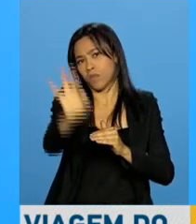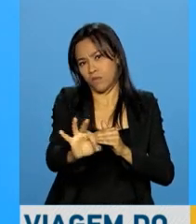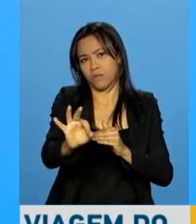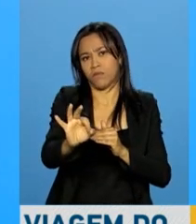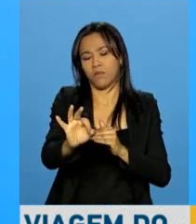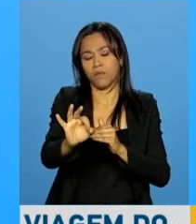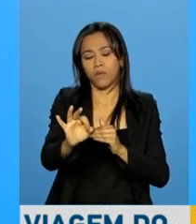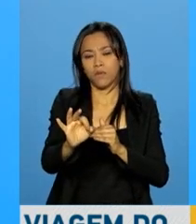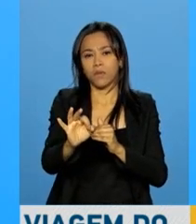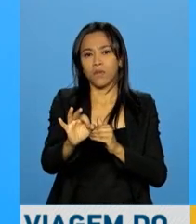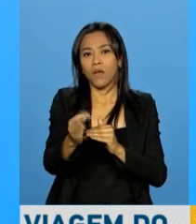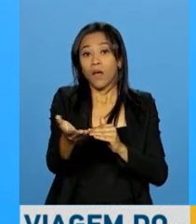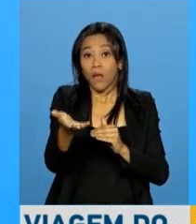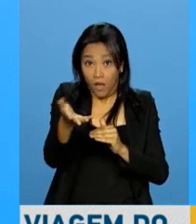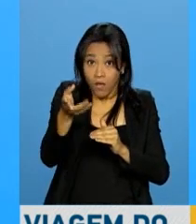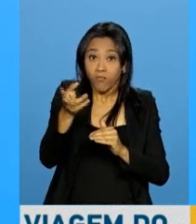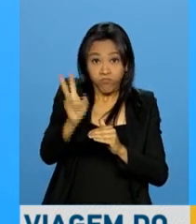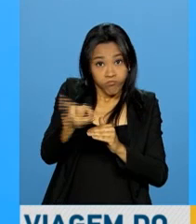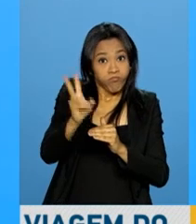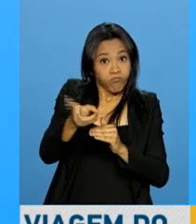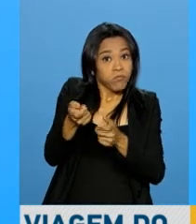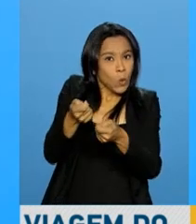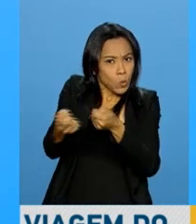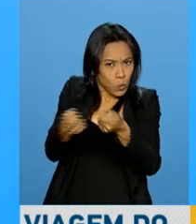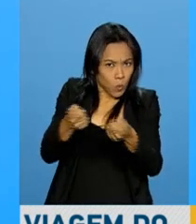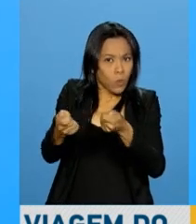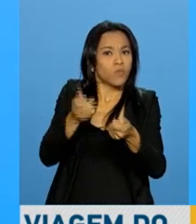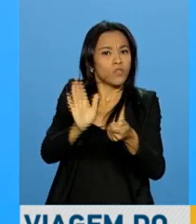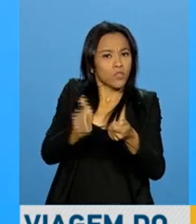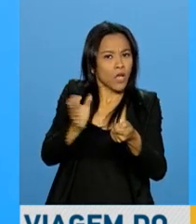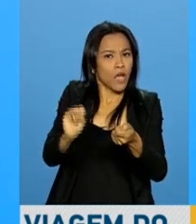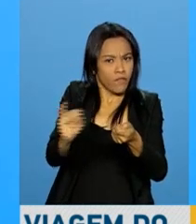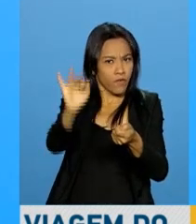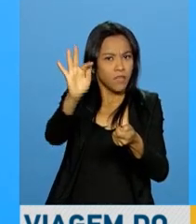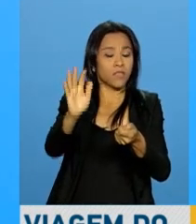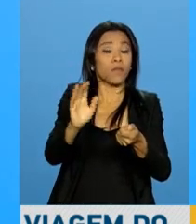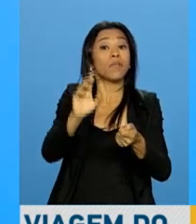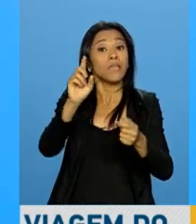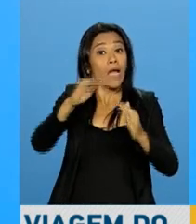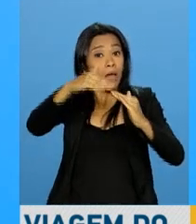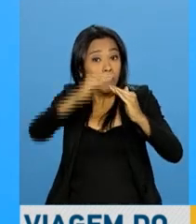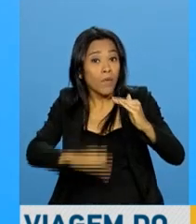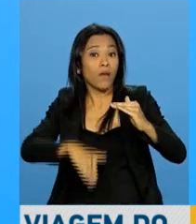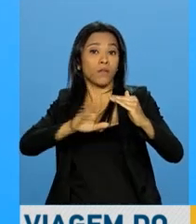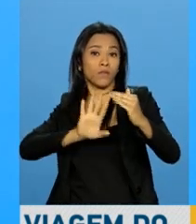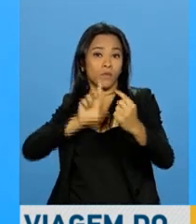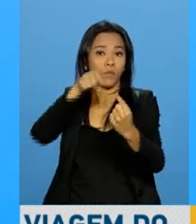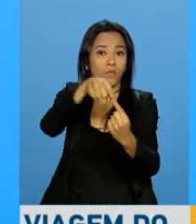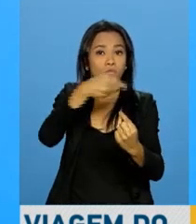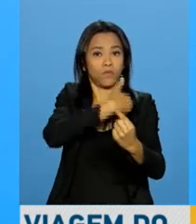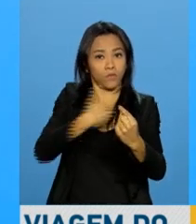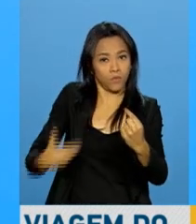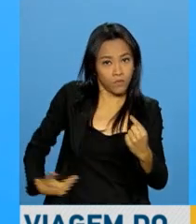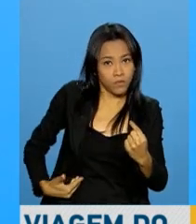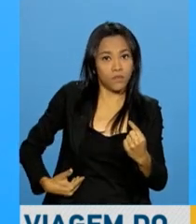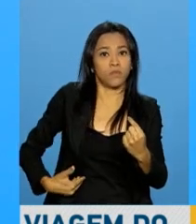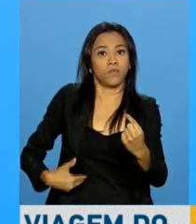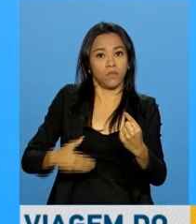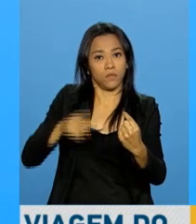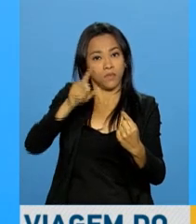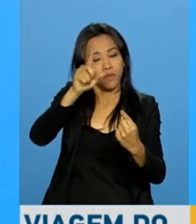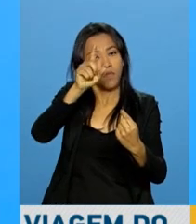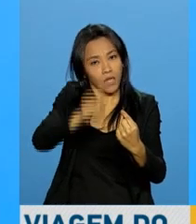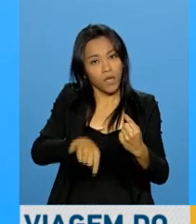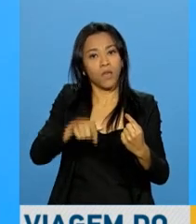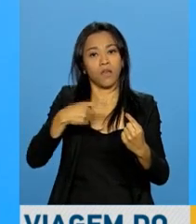está novamente sob controle e abaixo do centro da meta. O centro da meta que